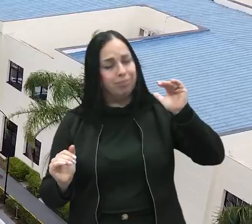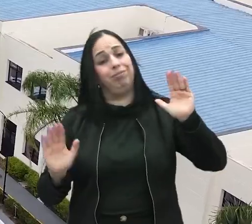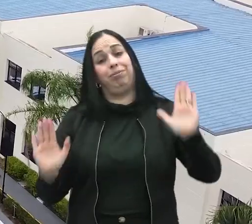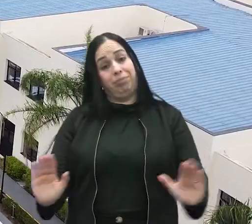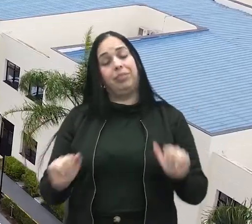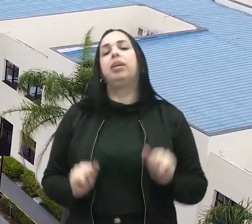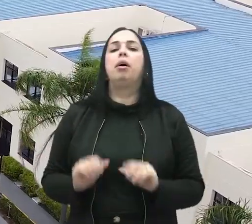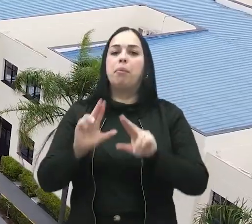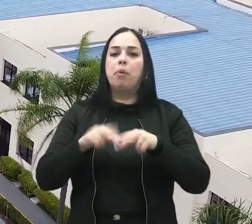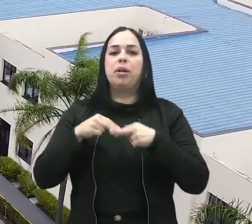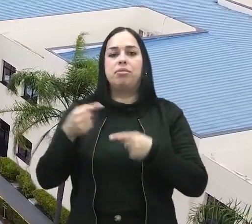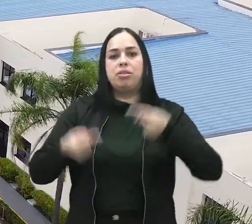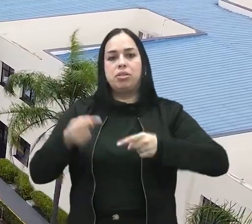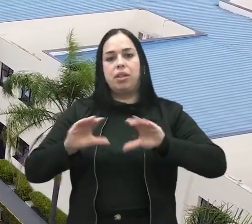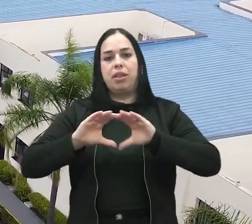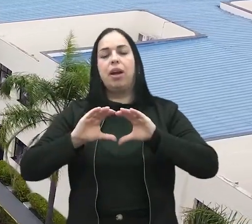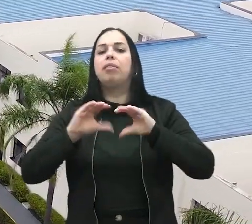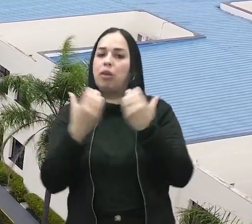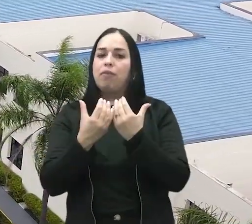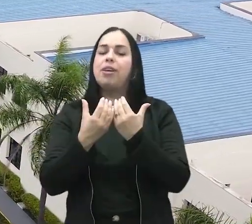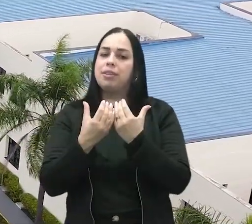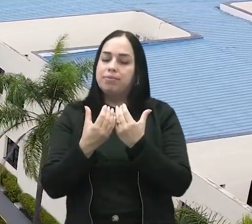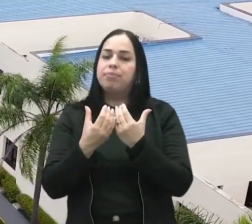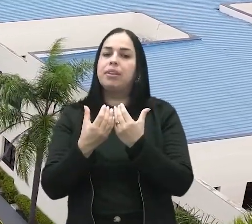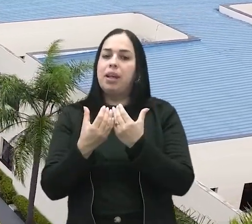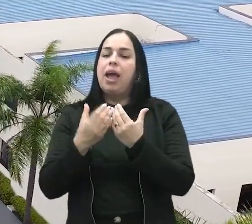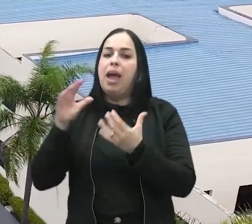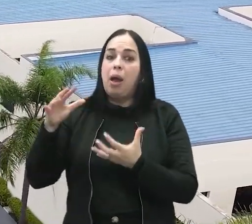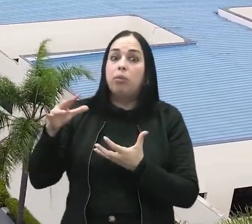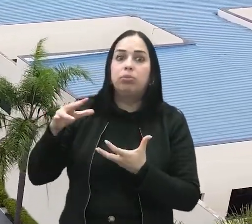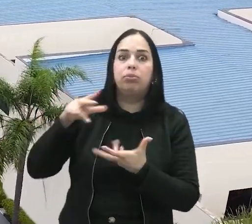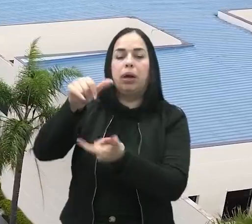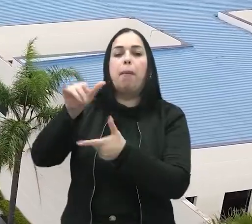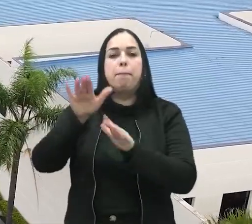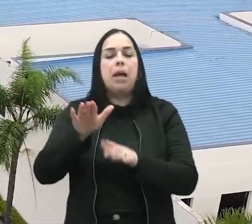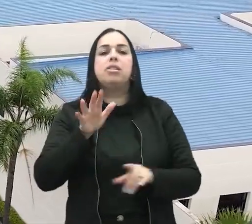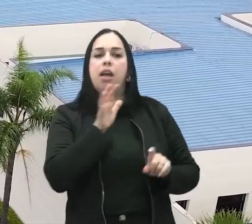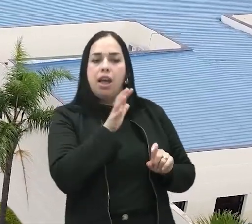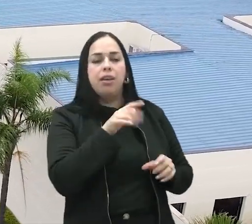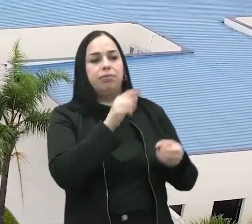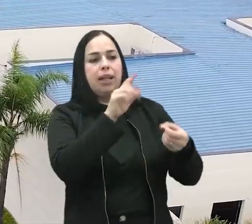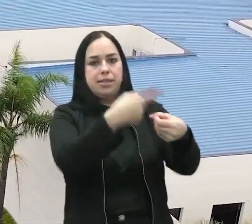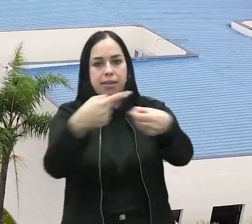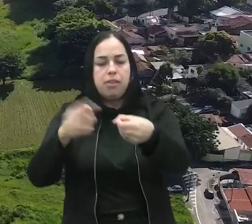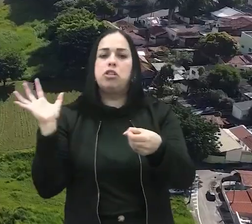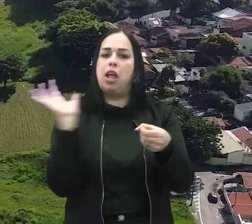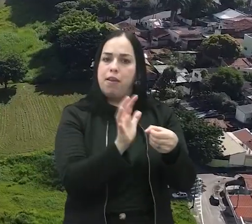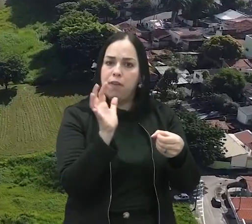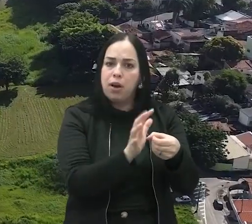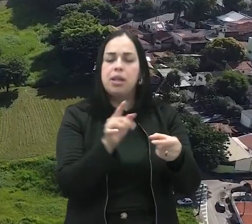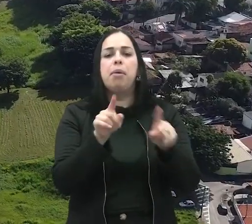alguns? As discussões da COP30, embora globais, têm reflexos diretos nos municípios